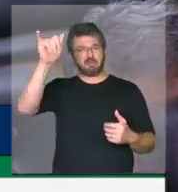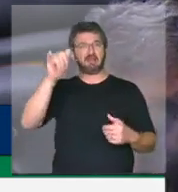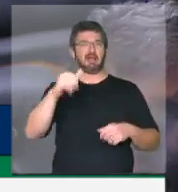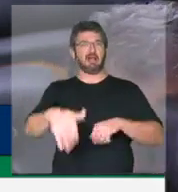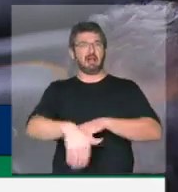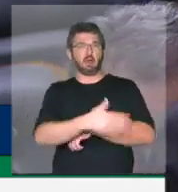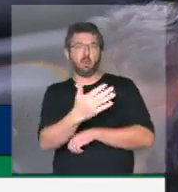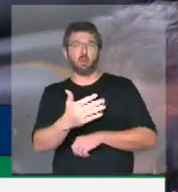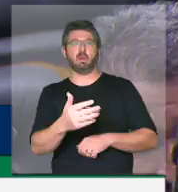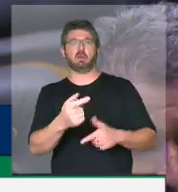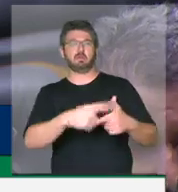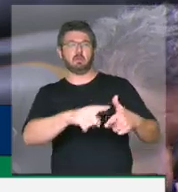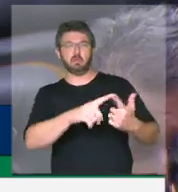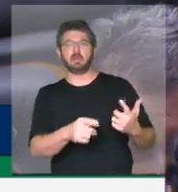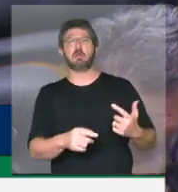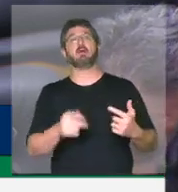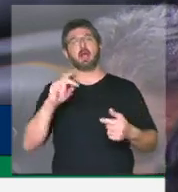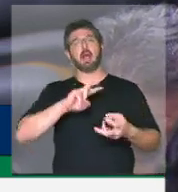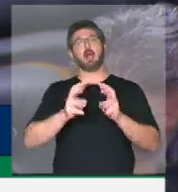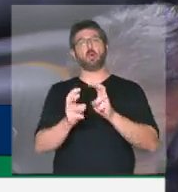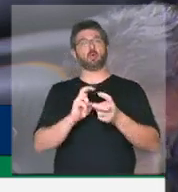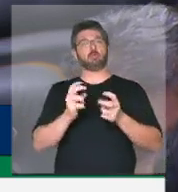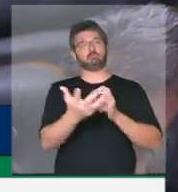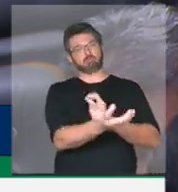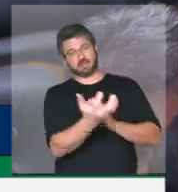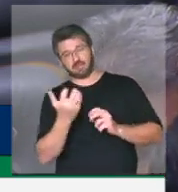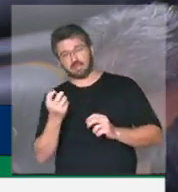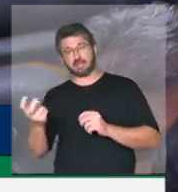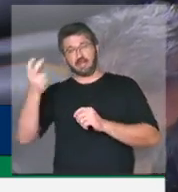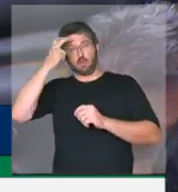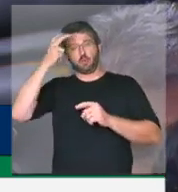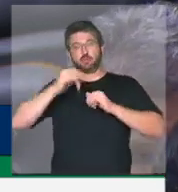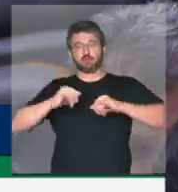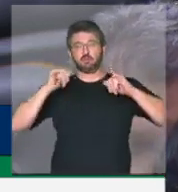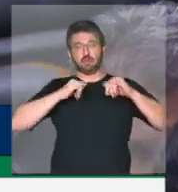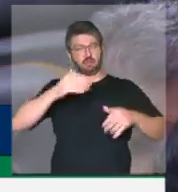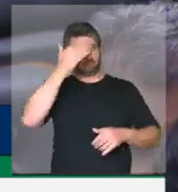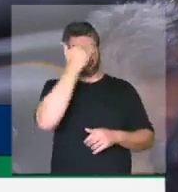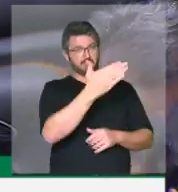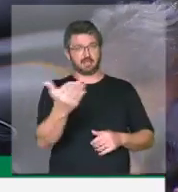magnífica trabalho da capoeira, que é a cultura. Um abraço a cada um de vocês. Obrigado, presidente. Deputada Gleisi.